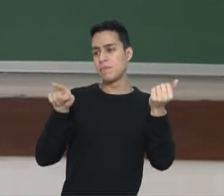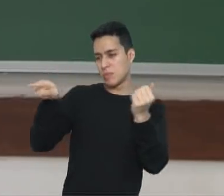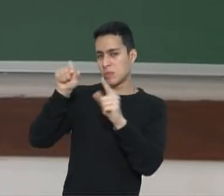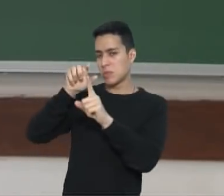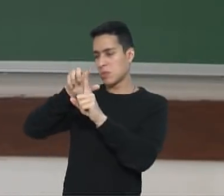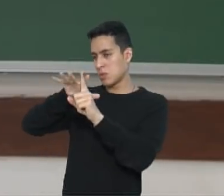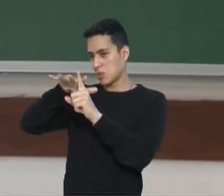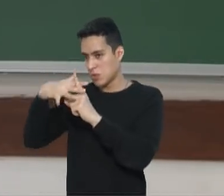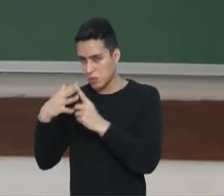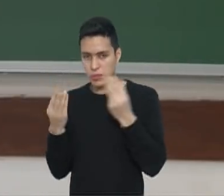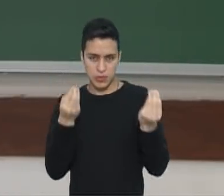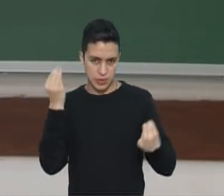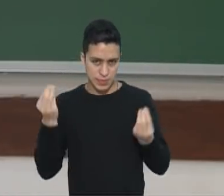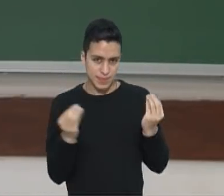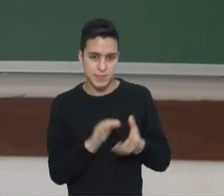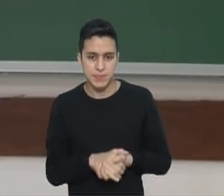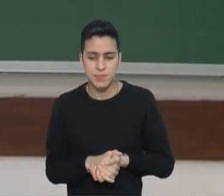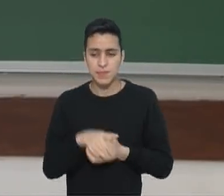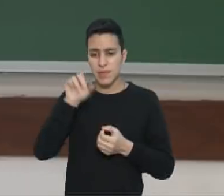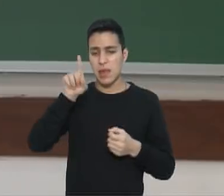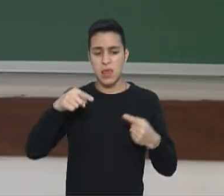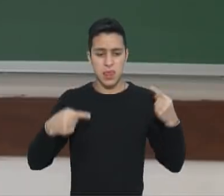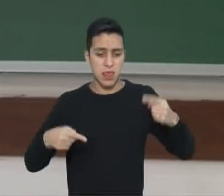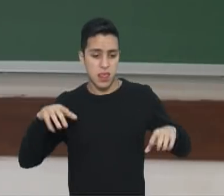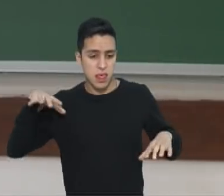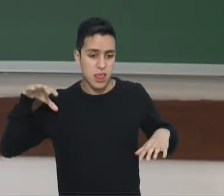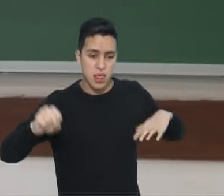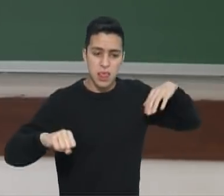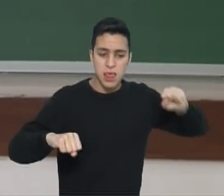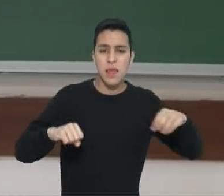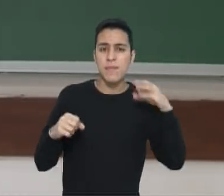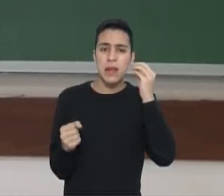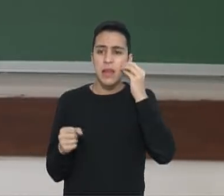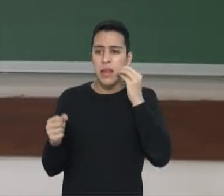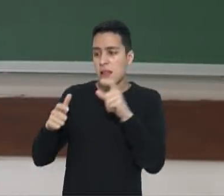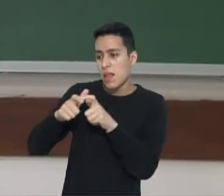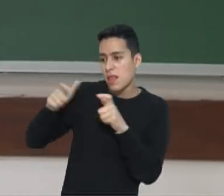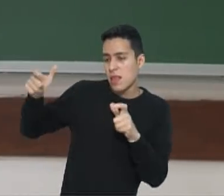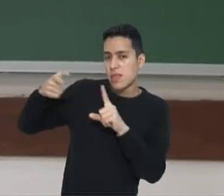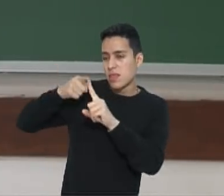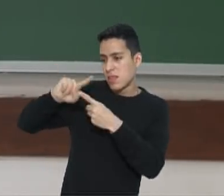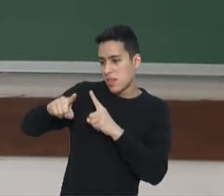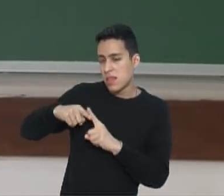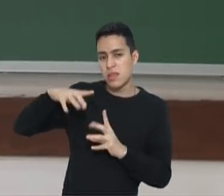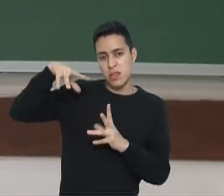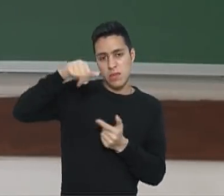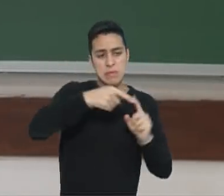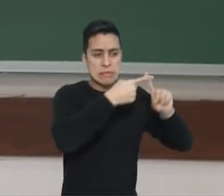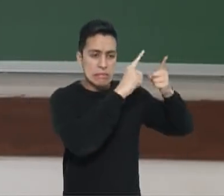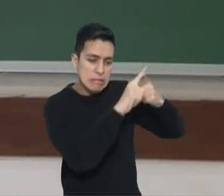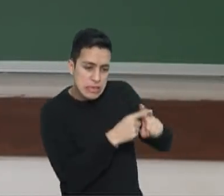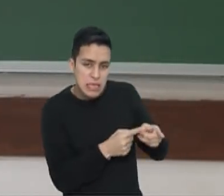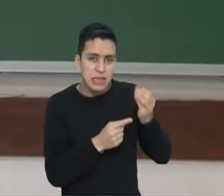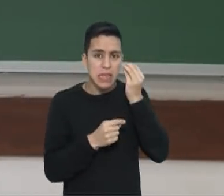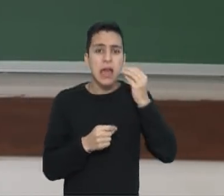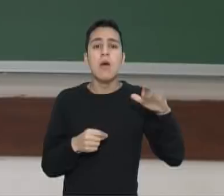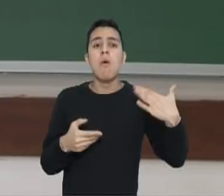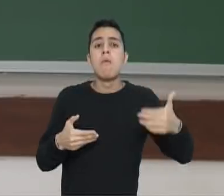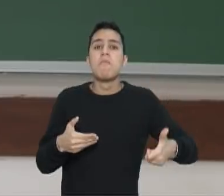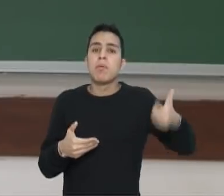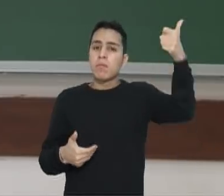socialismo, sim? São disputas por aliados e interferências no mundo, a busca de